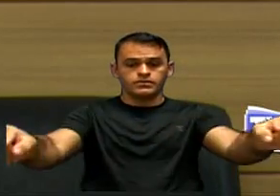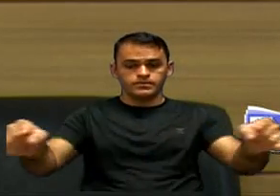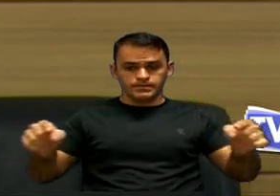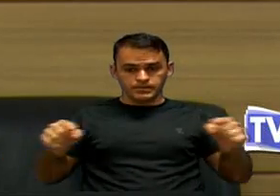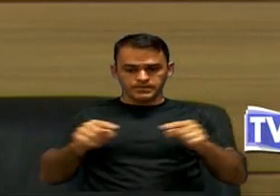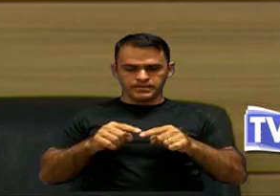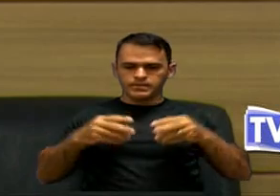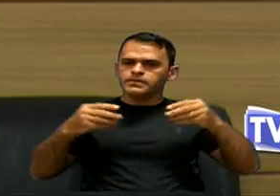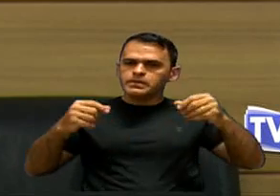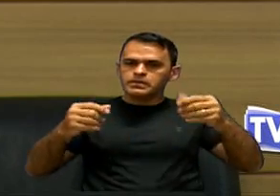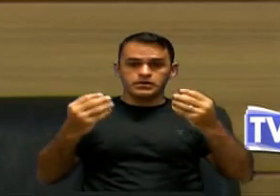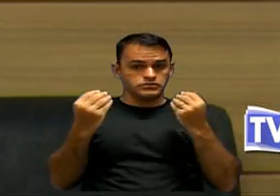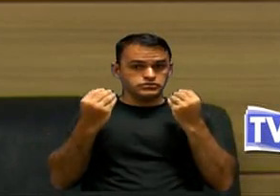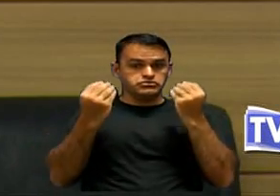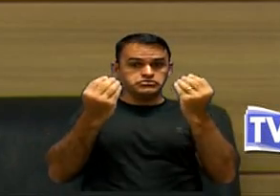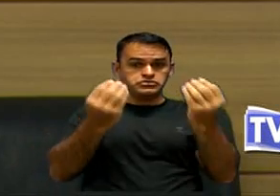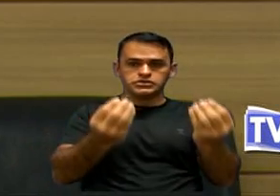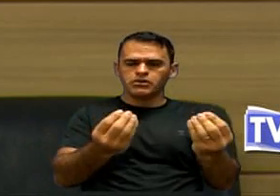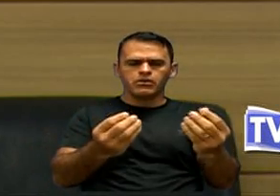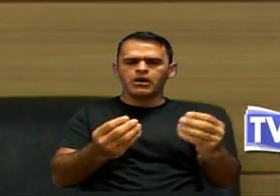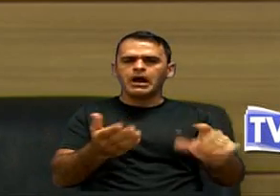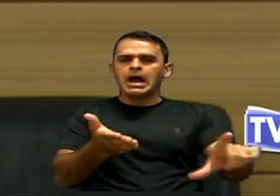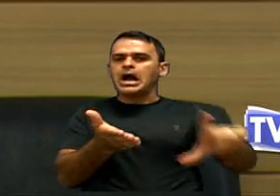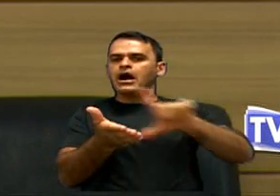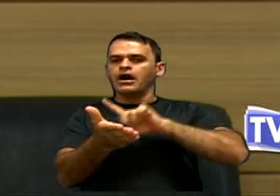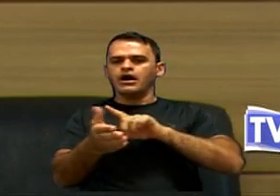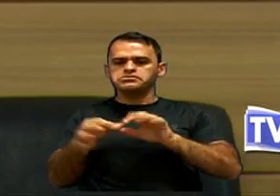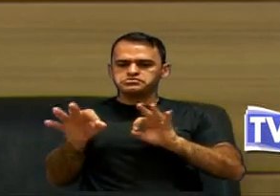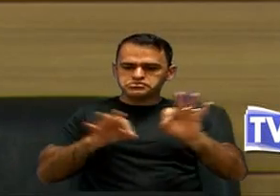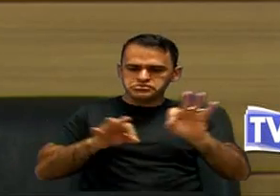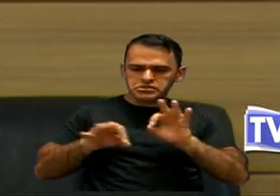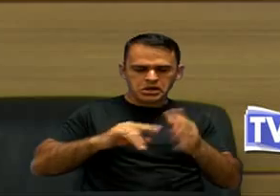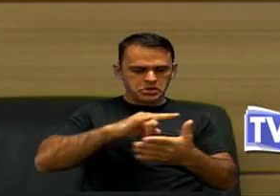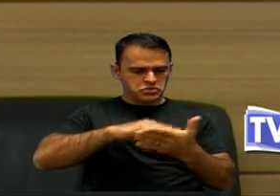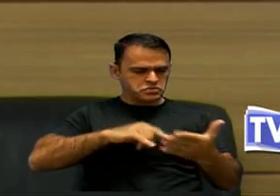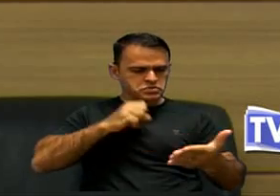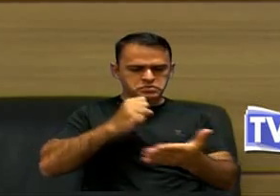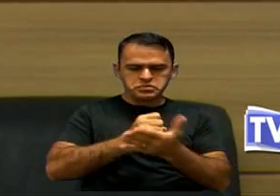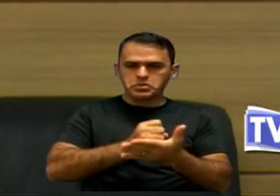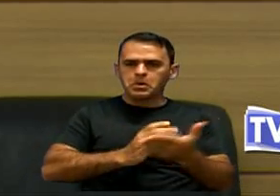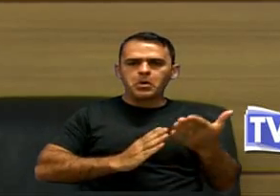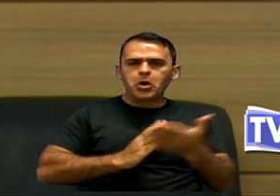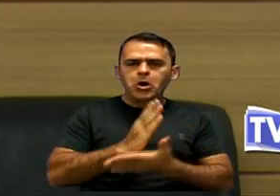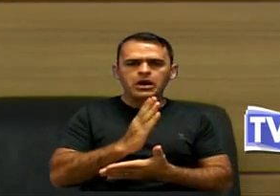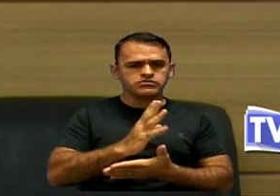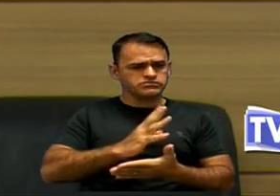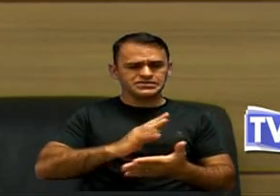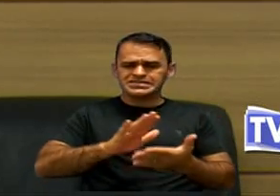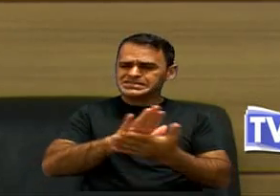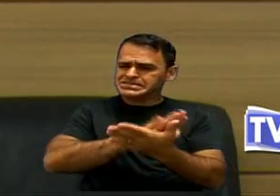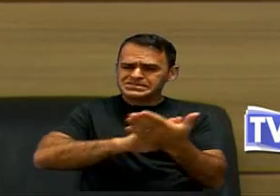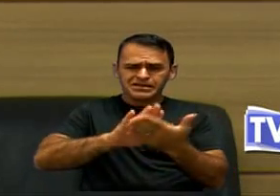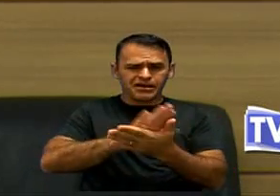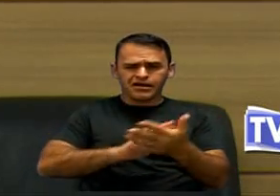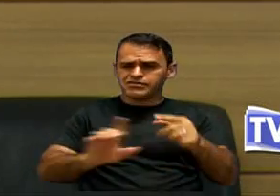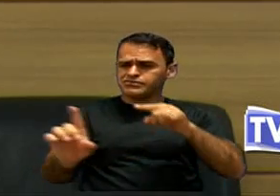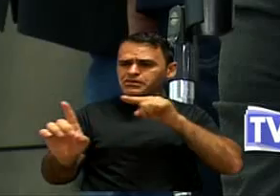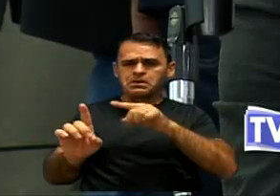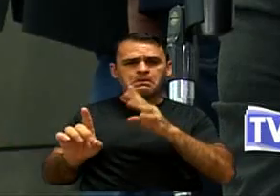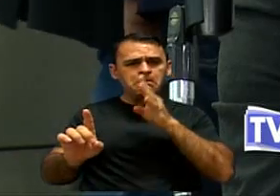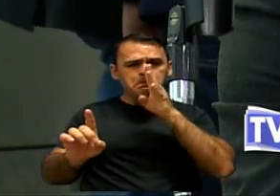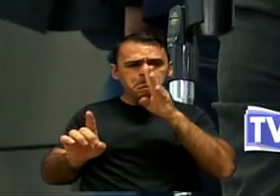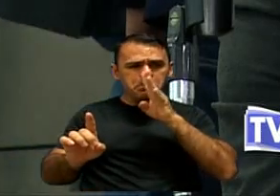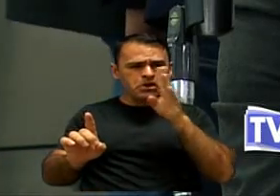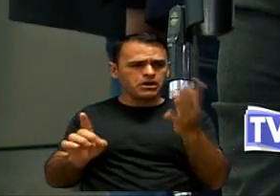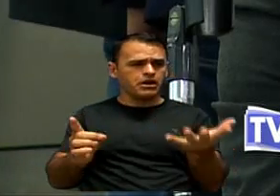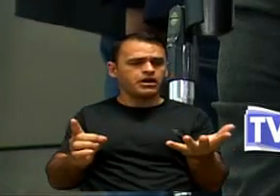área institucional. Isso é um absurdo. Eu nunca vi isso. Isso é uma aberração legislativa, executiva e judiciária.